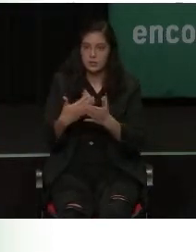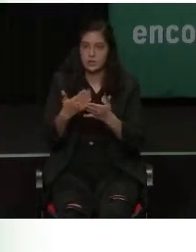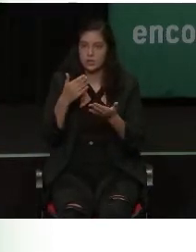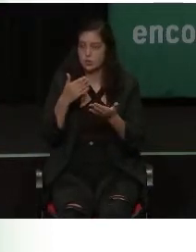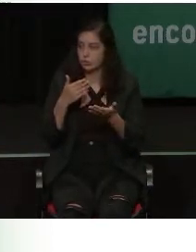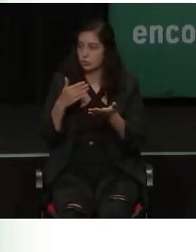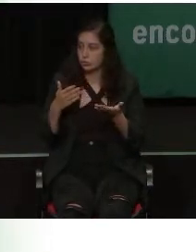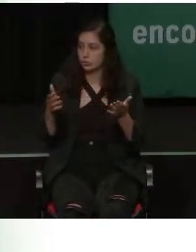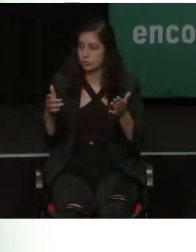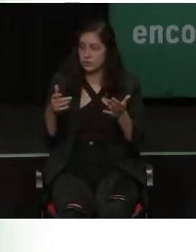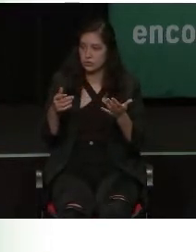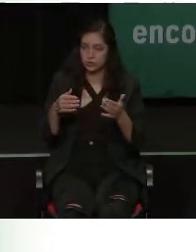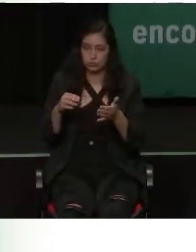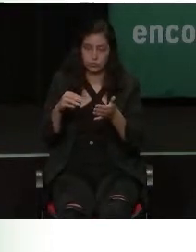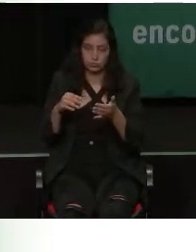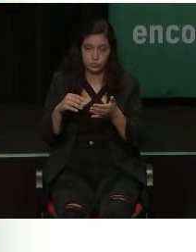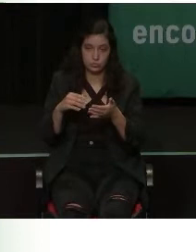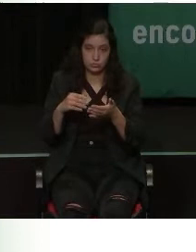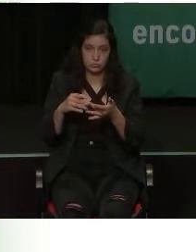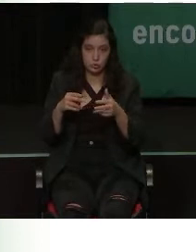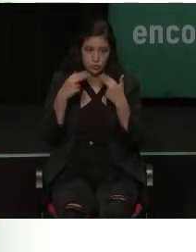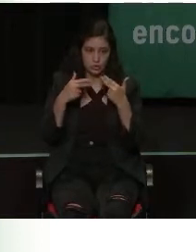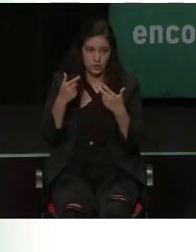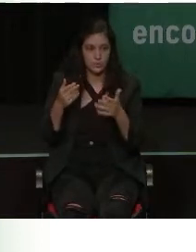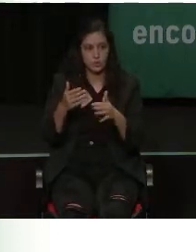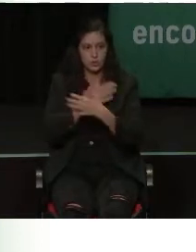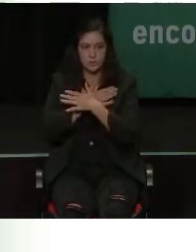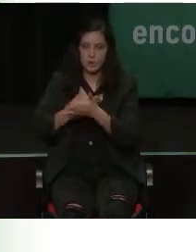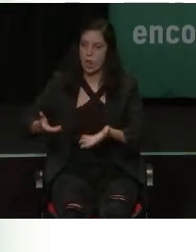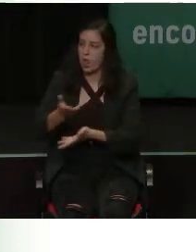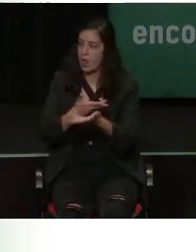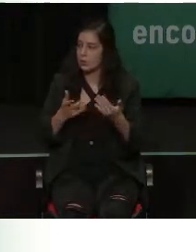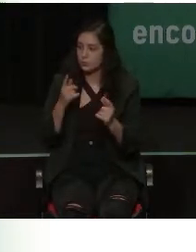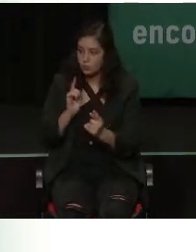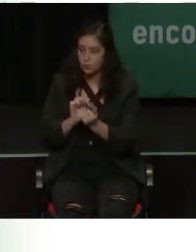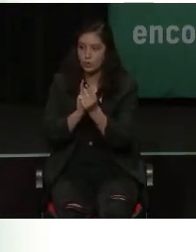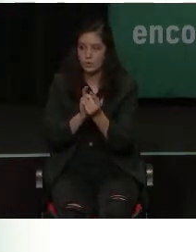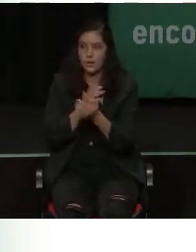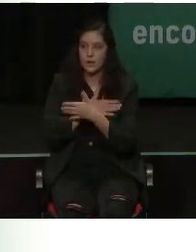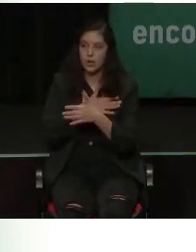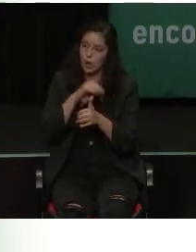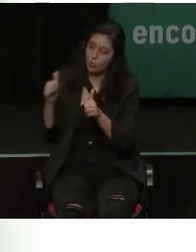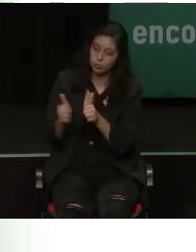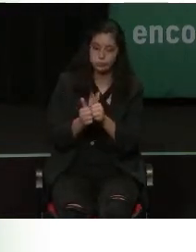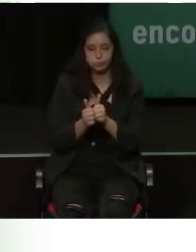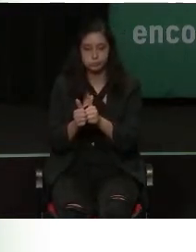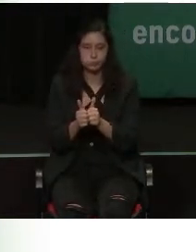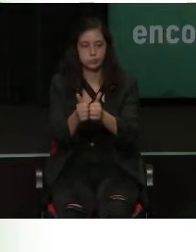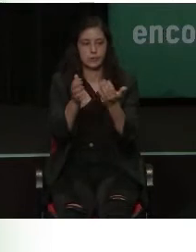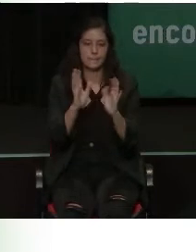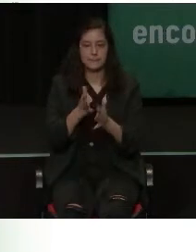os amigos, teria que ir fazer umas compras e pelo caminho encontrava um amigo, portanto teria que dar boleia, portanto, tudo